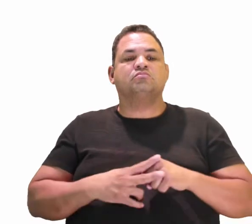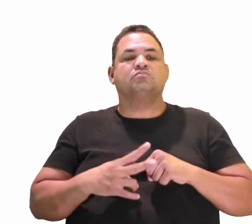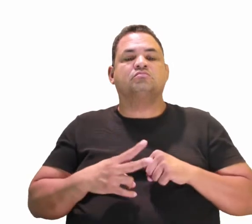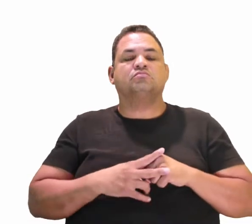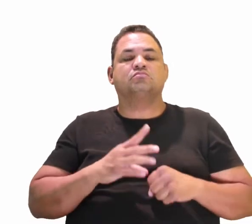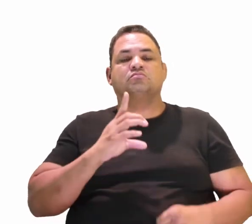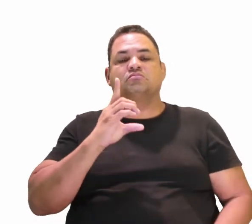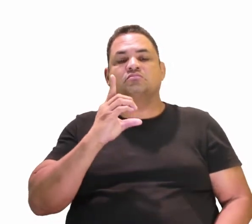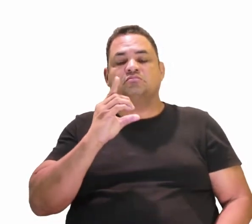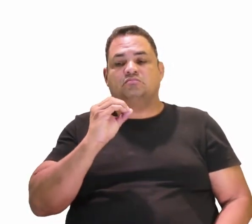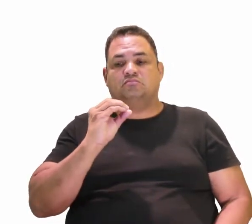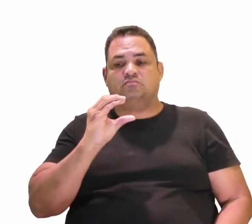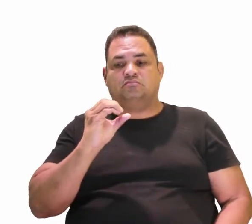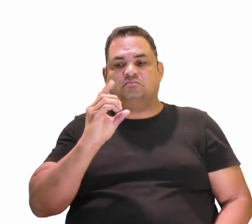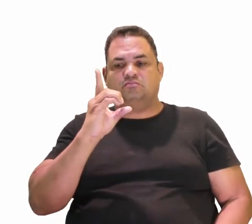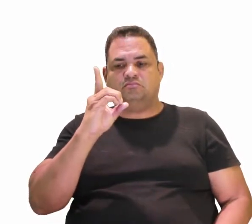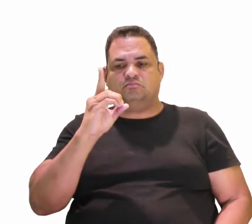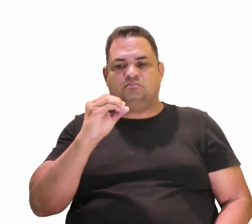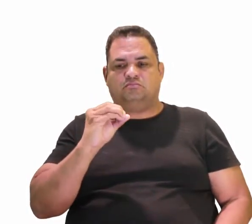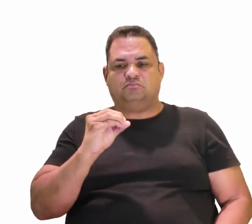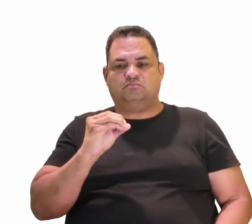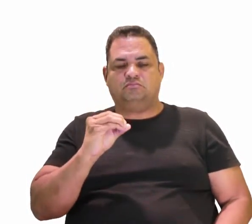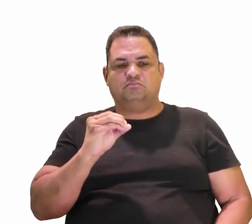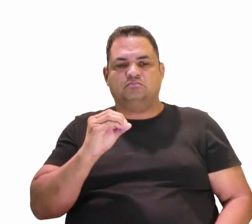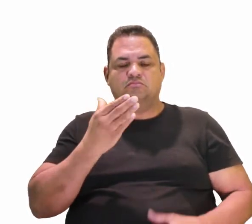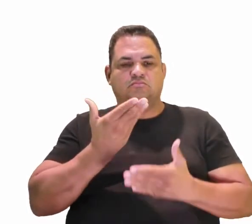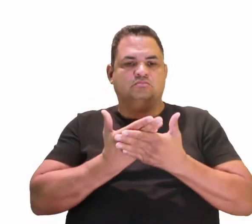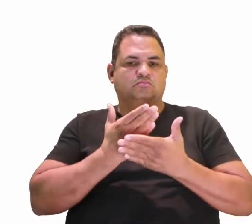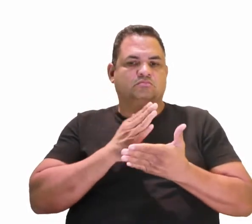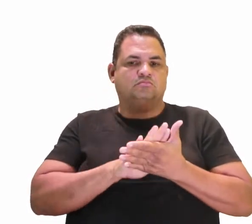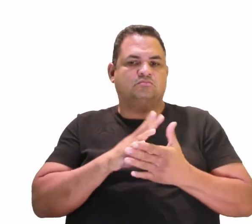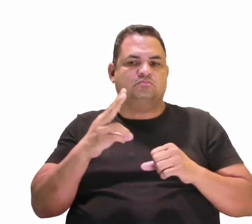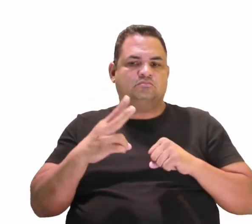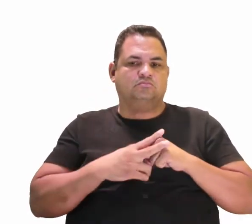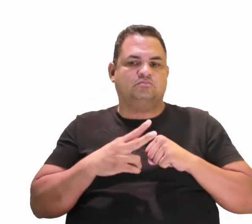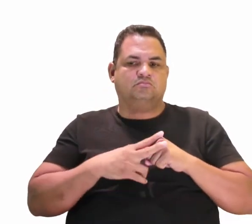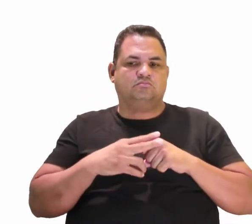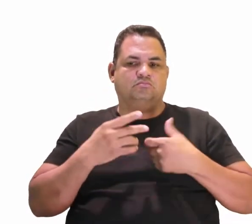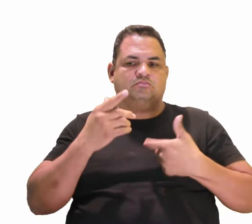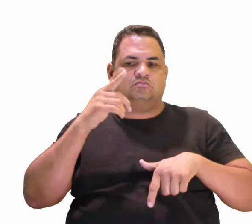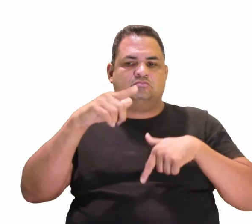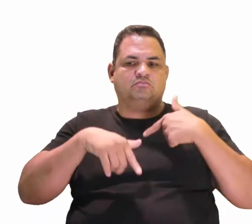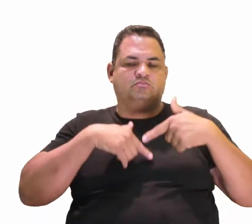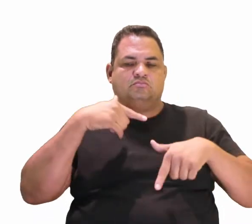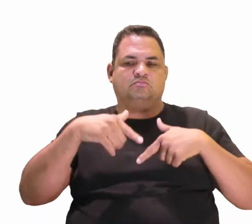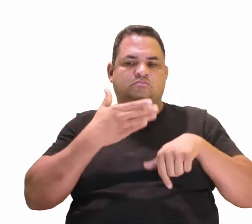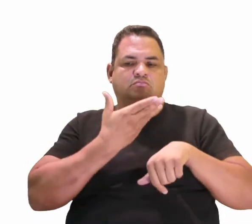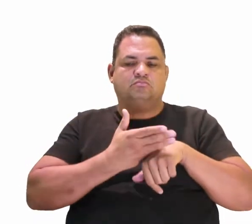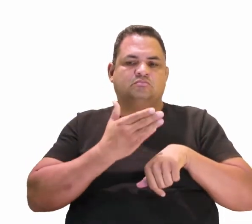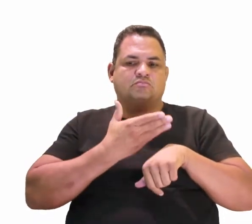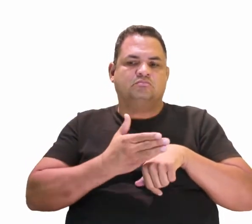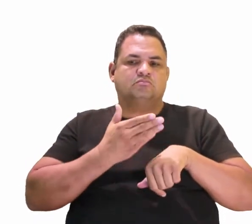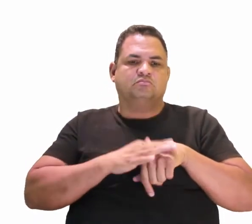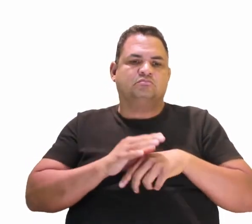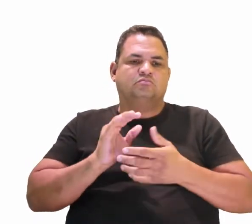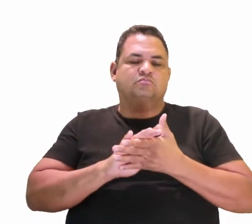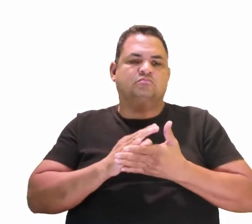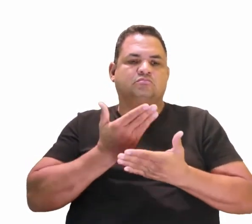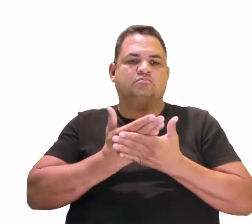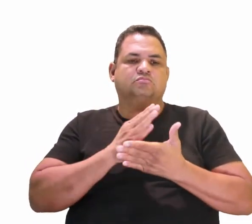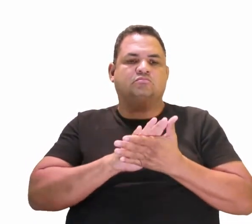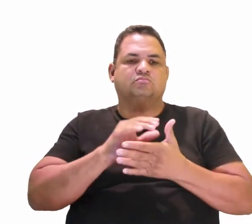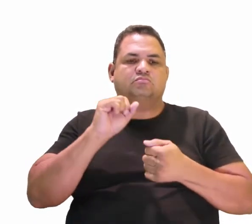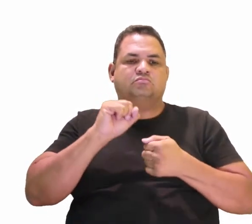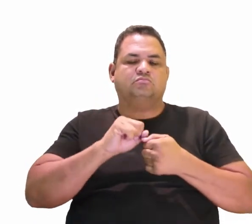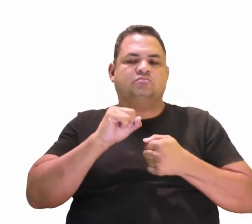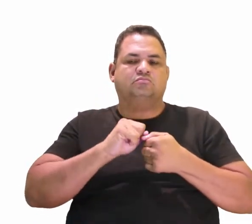que é tanto eu costumo falar de tradução, é um verbo de ação que você traduz para fazer,